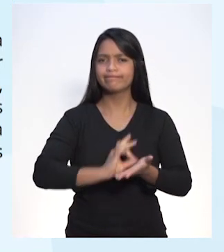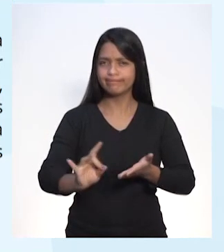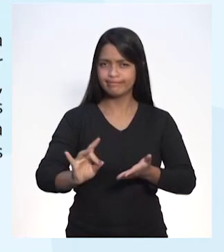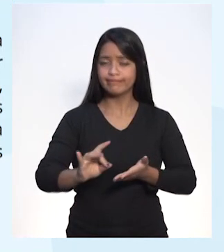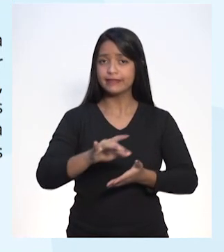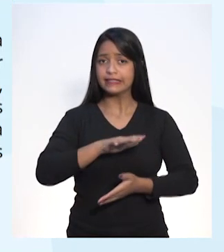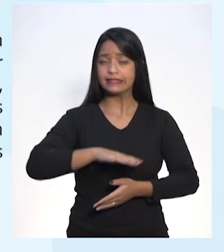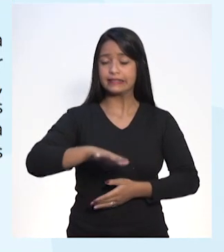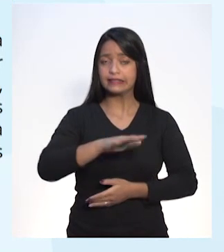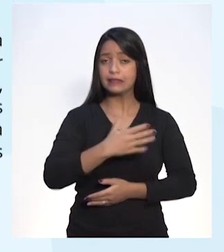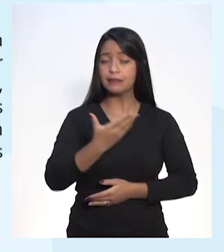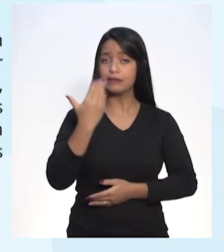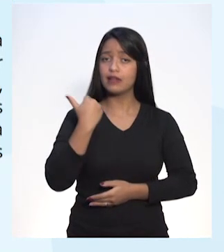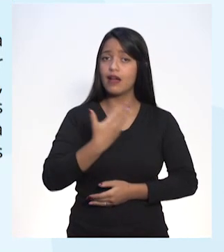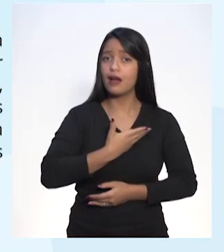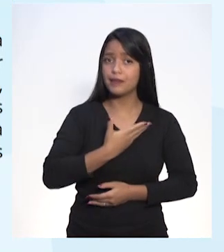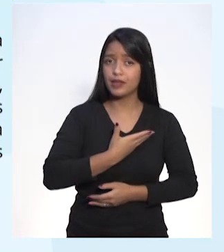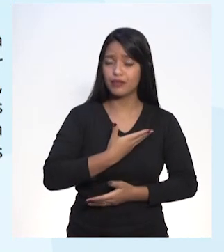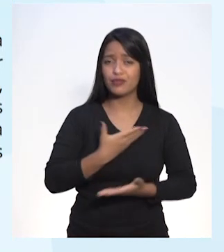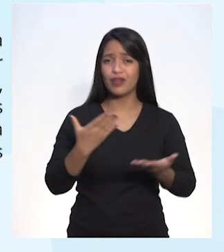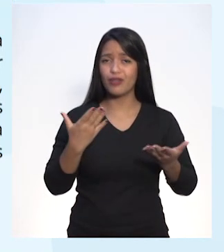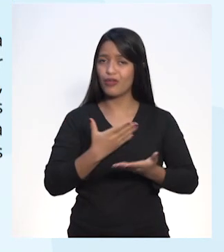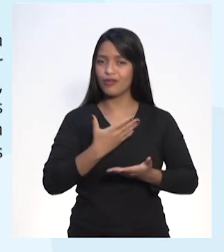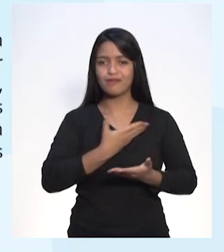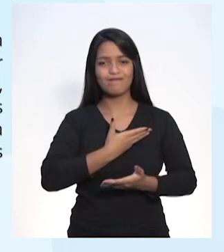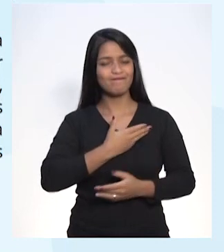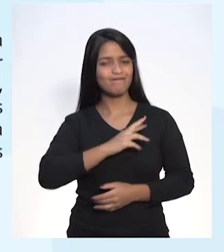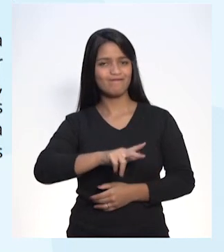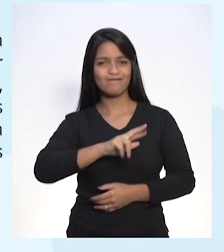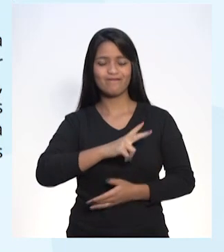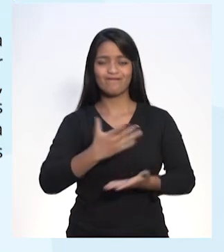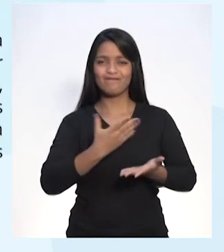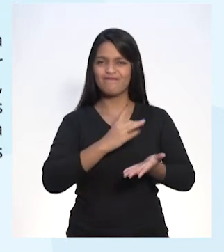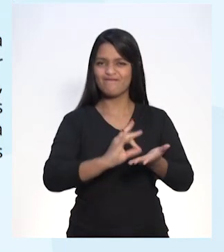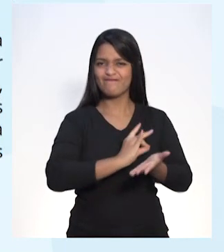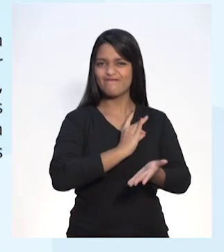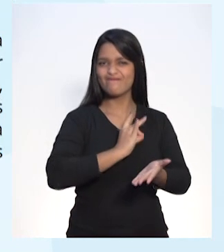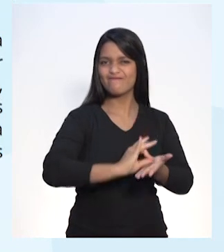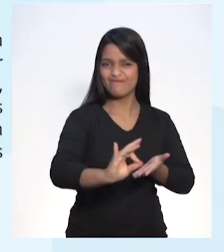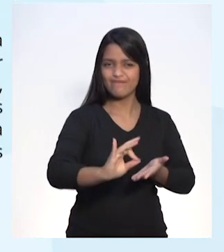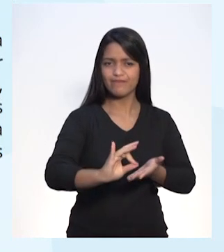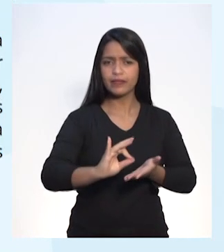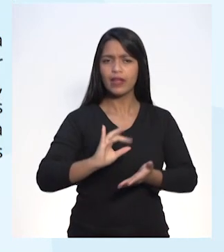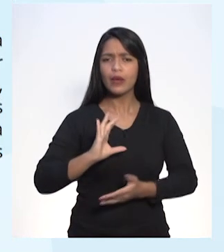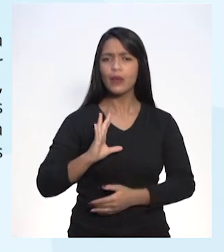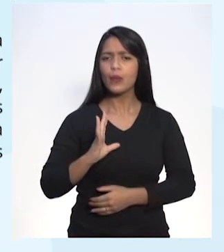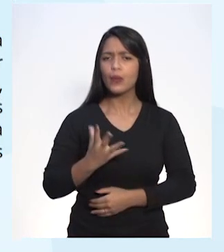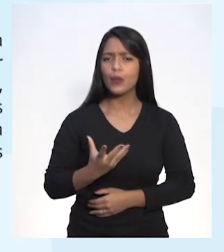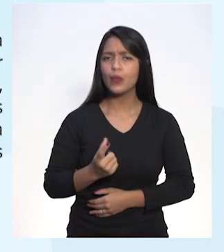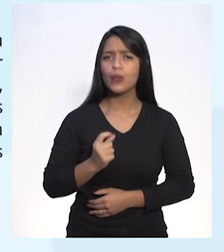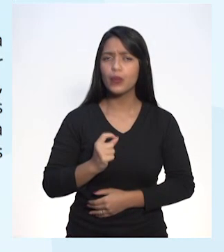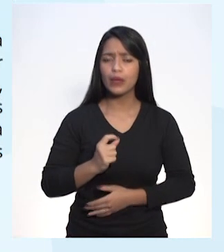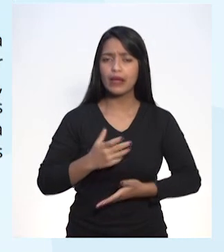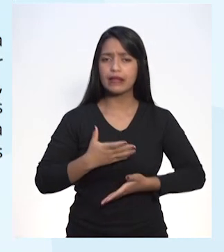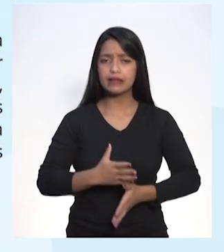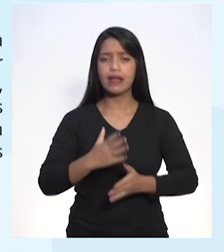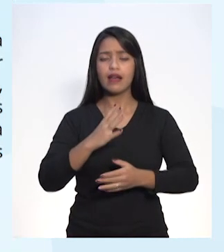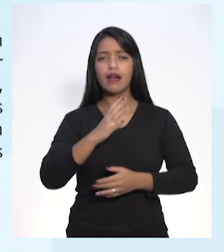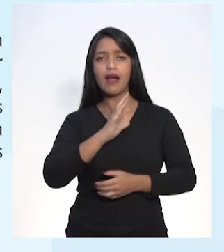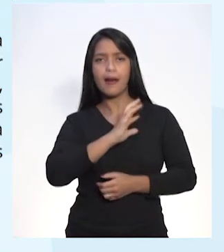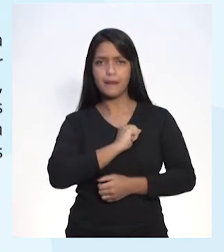2, que eu tinha pulado, e temos o texto 2. Deixa eu pegar ele aqui no meu PPT, porque fica longe para eu